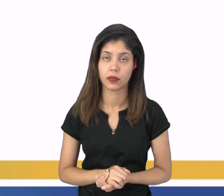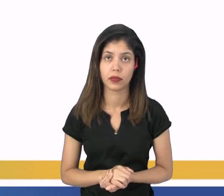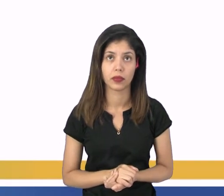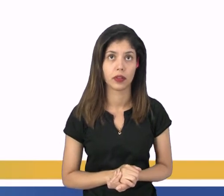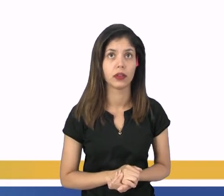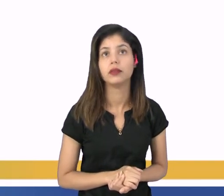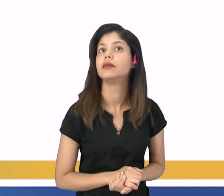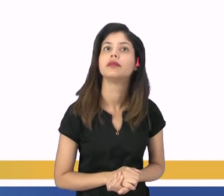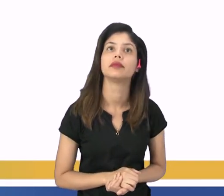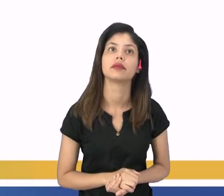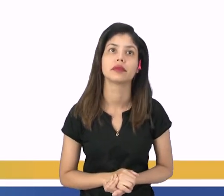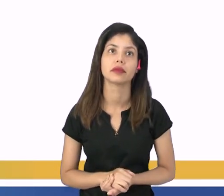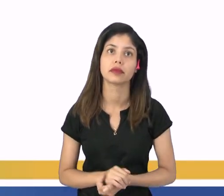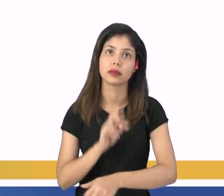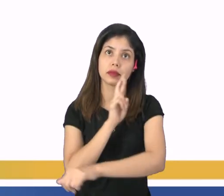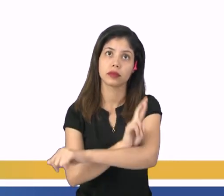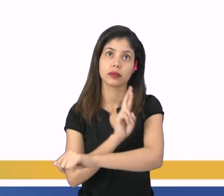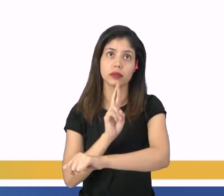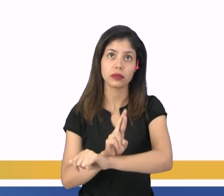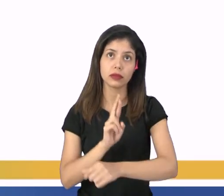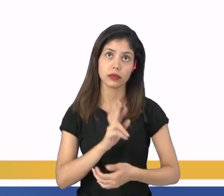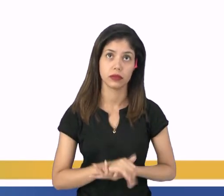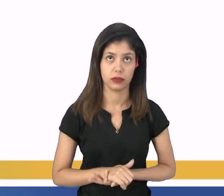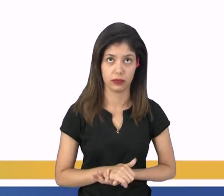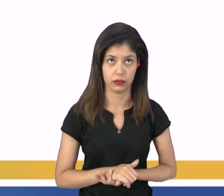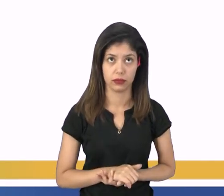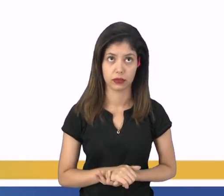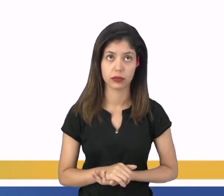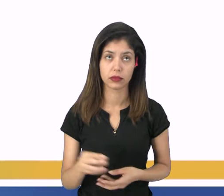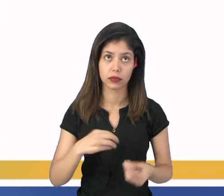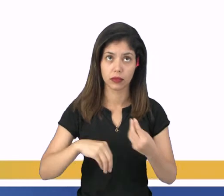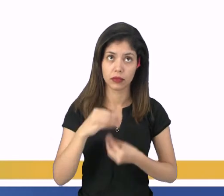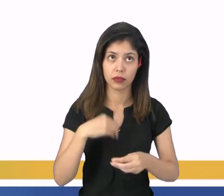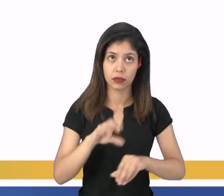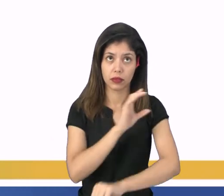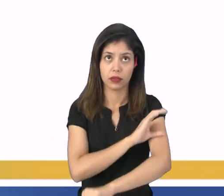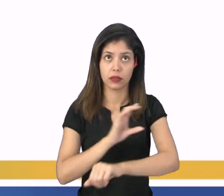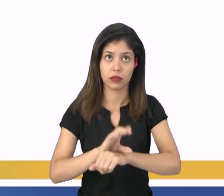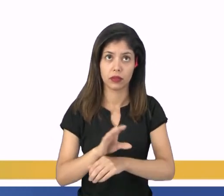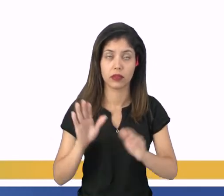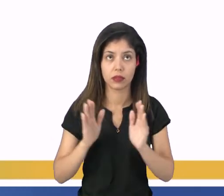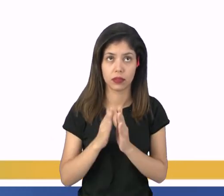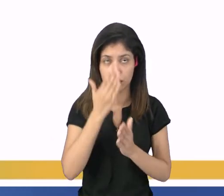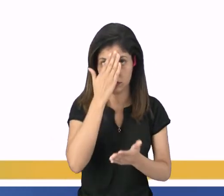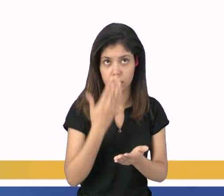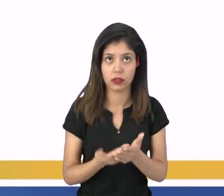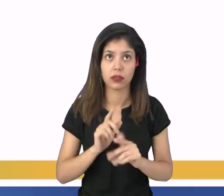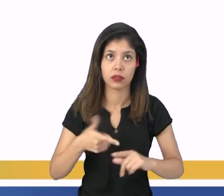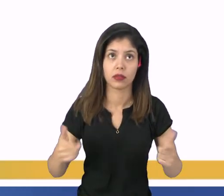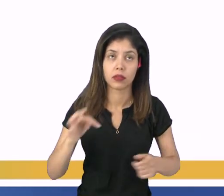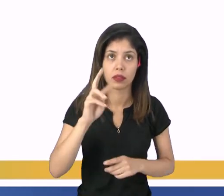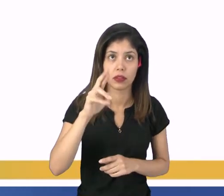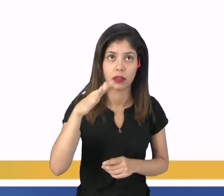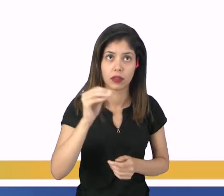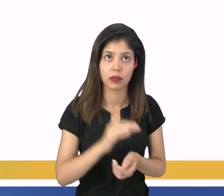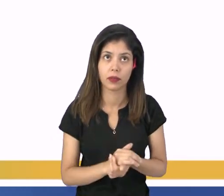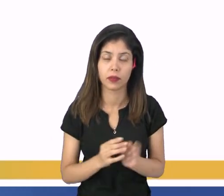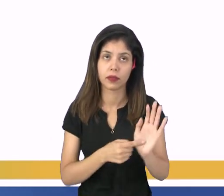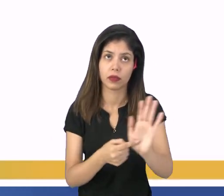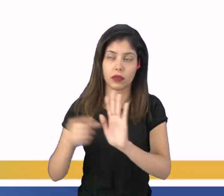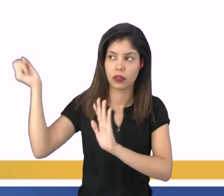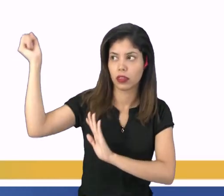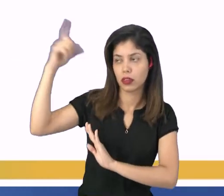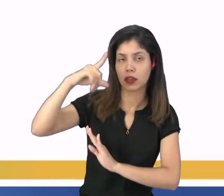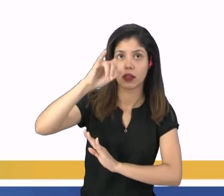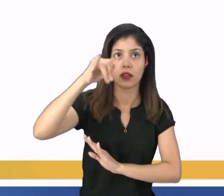ouro. A religião, tá? Existia uma mistura de culto à natureza e crenças, né? Os maiores templos eram dedicados ao